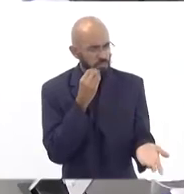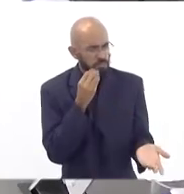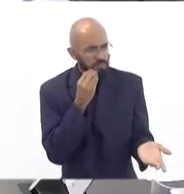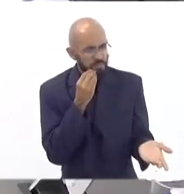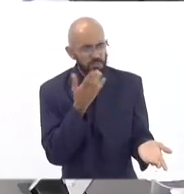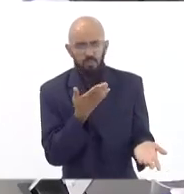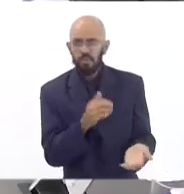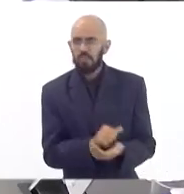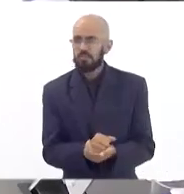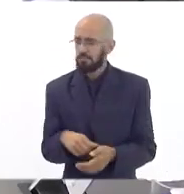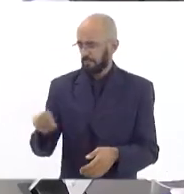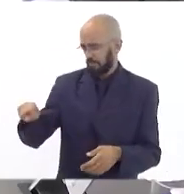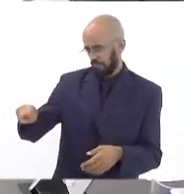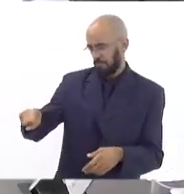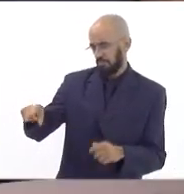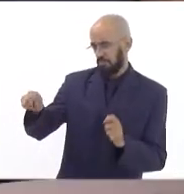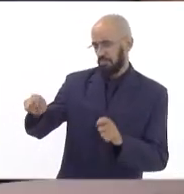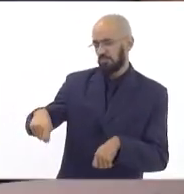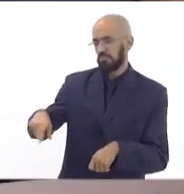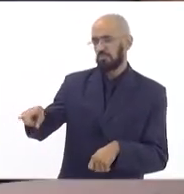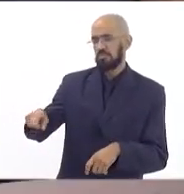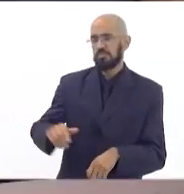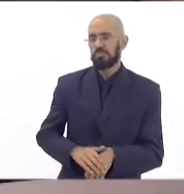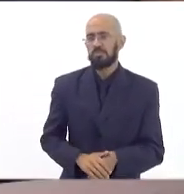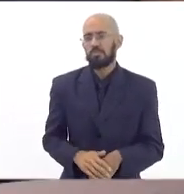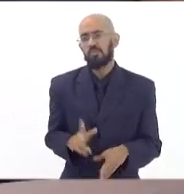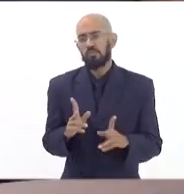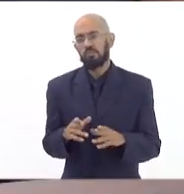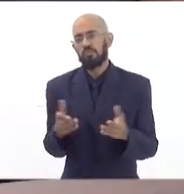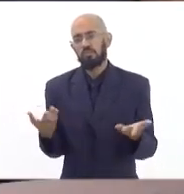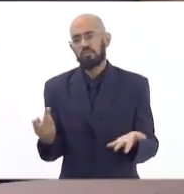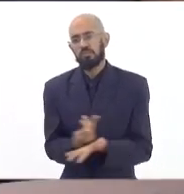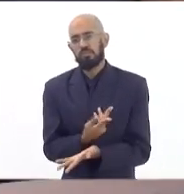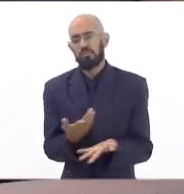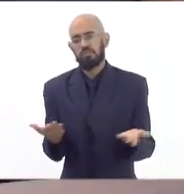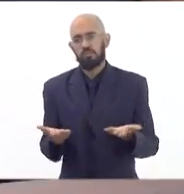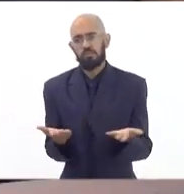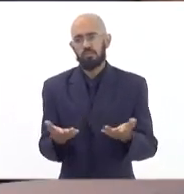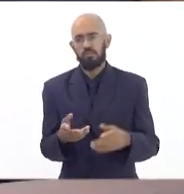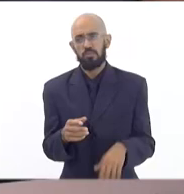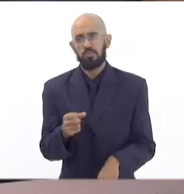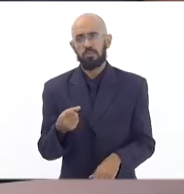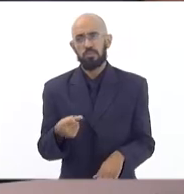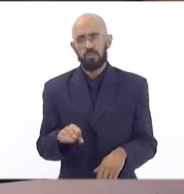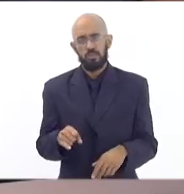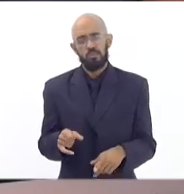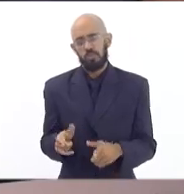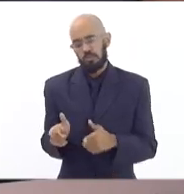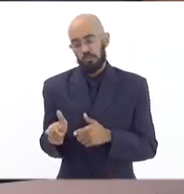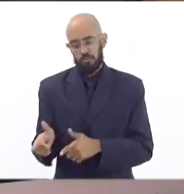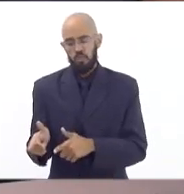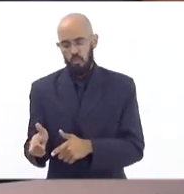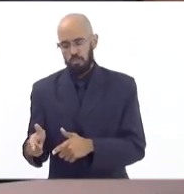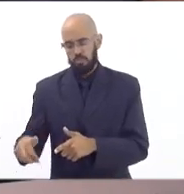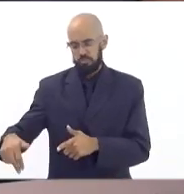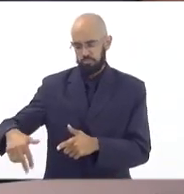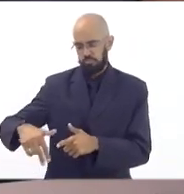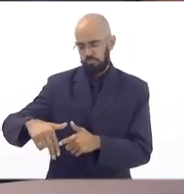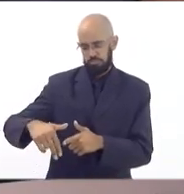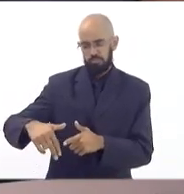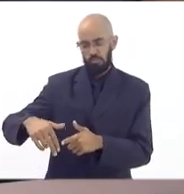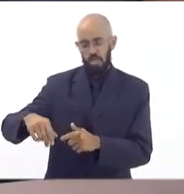pelo menos isso se isso é possível e da forma como ocorre hoje como eu falei no caso do roubo a transeunte né gente tem um bobo como